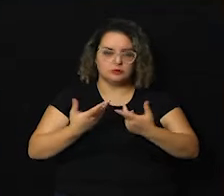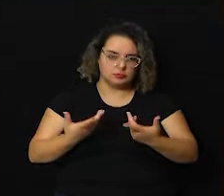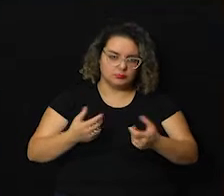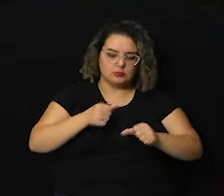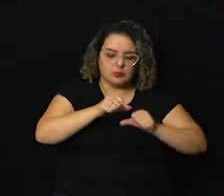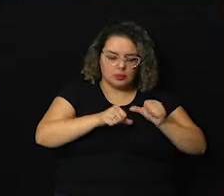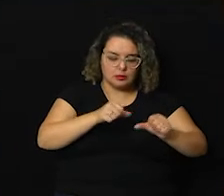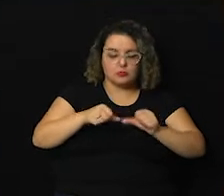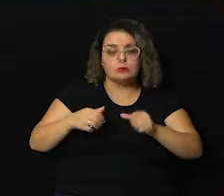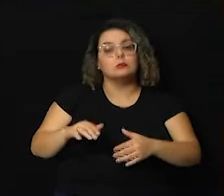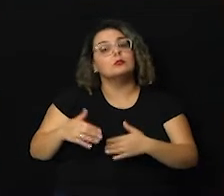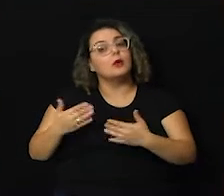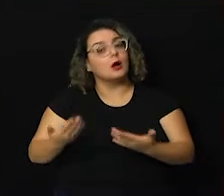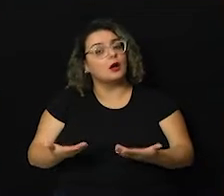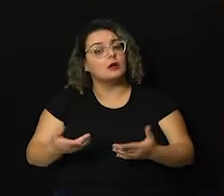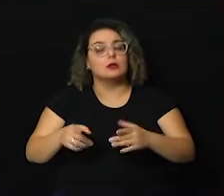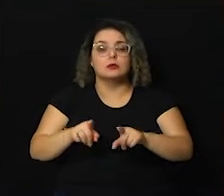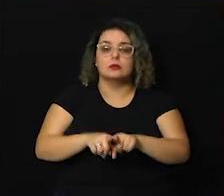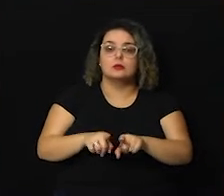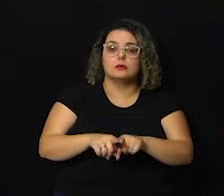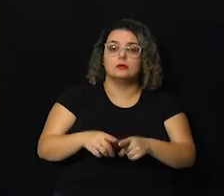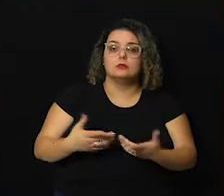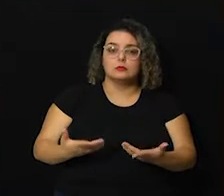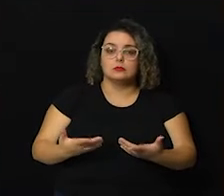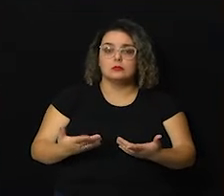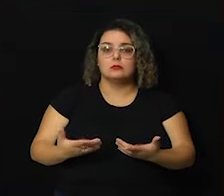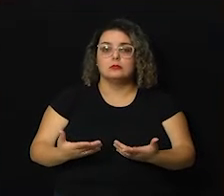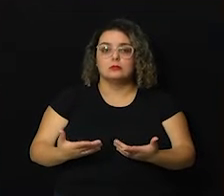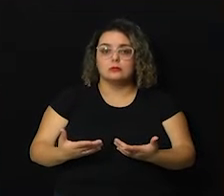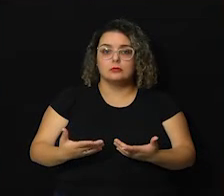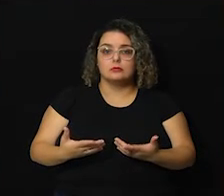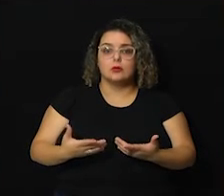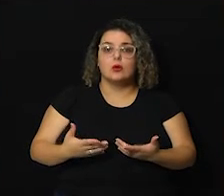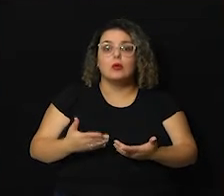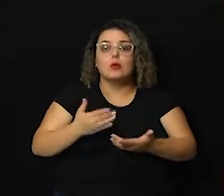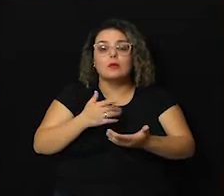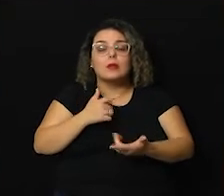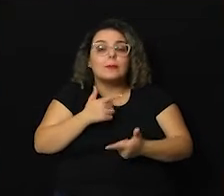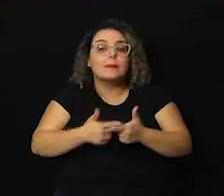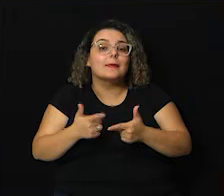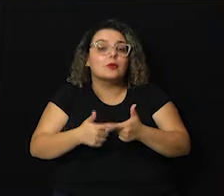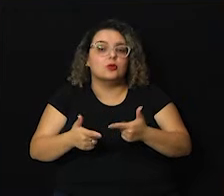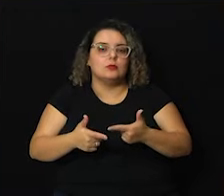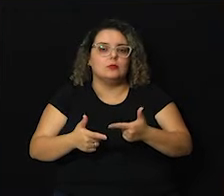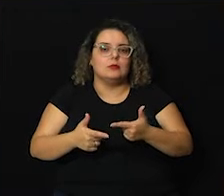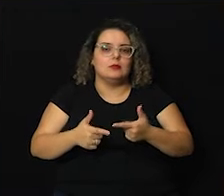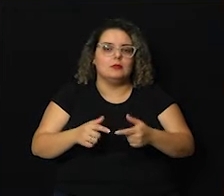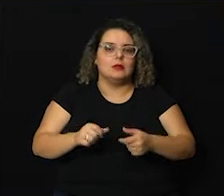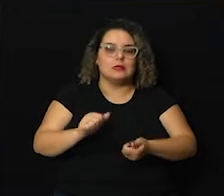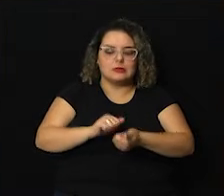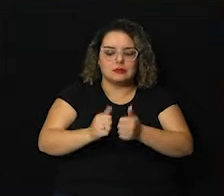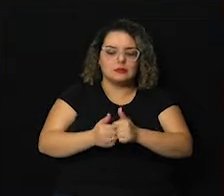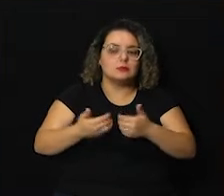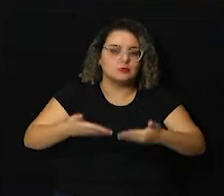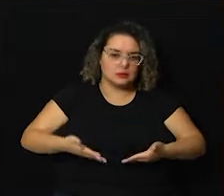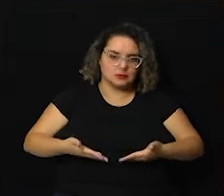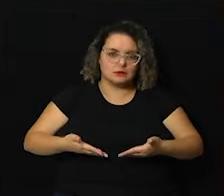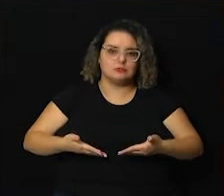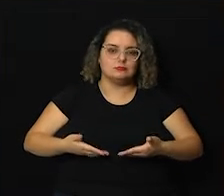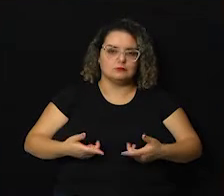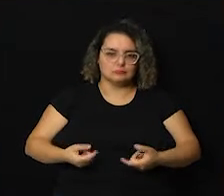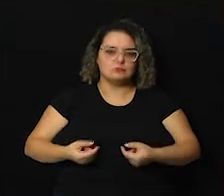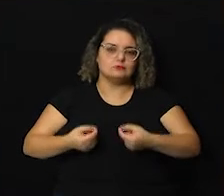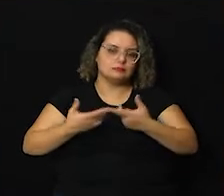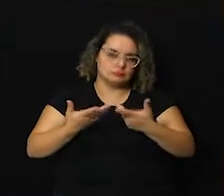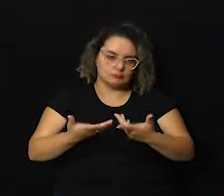acúmulo das mutações. Por outro lado, tem pessoas que até herdam defeitos nesse aparato e acabam tendo câncer mais frequentemente